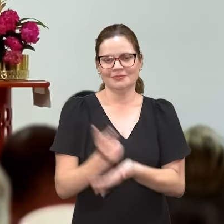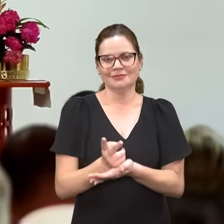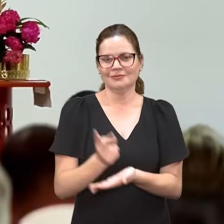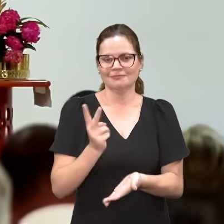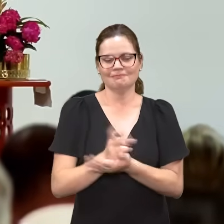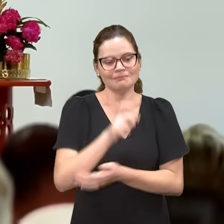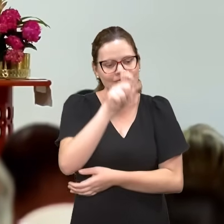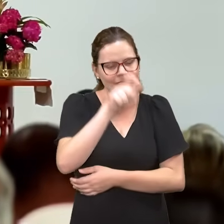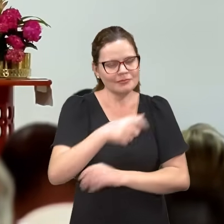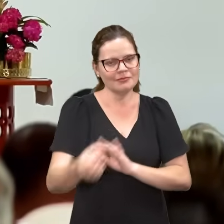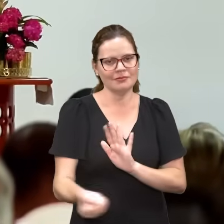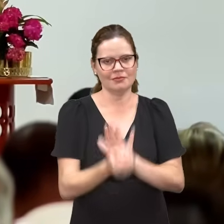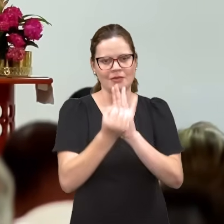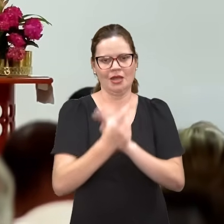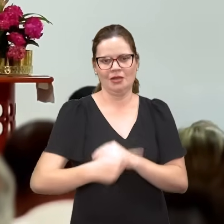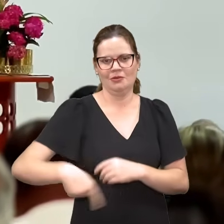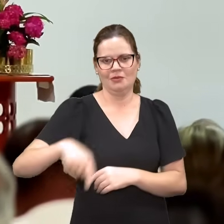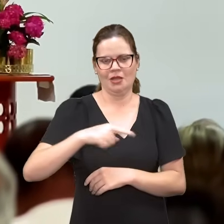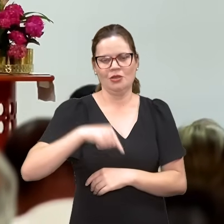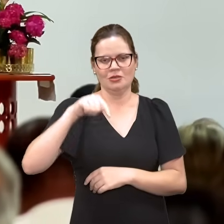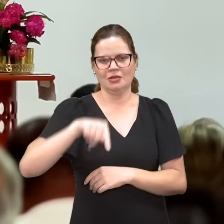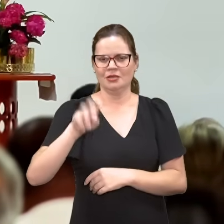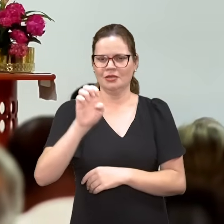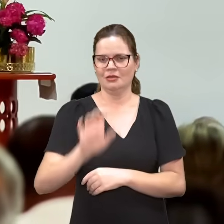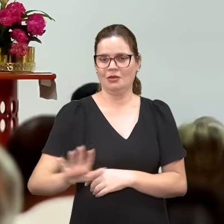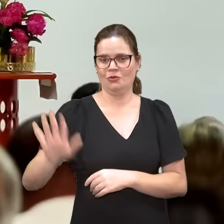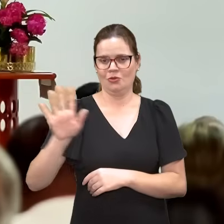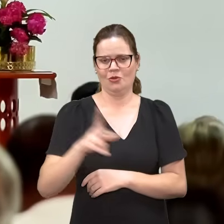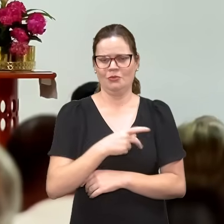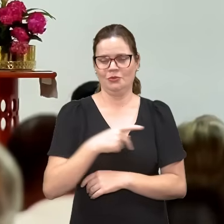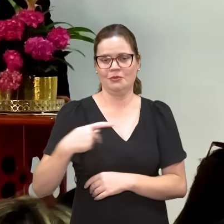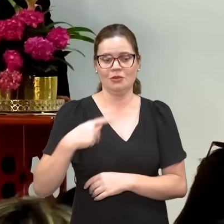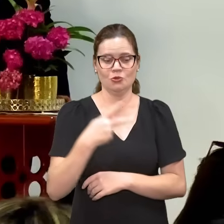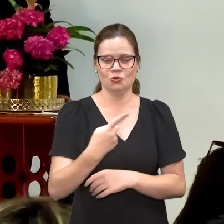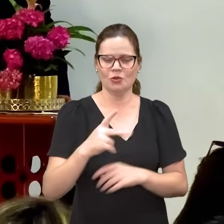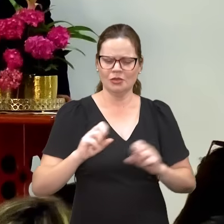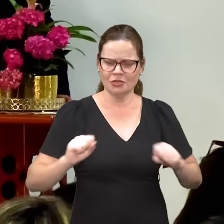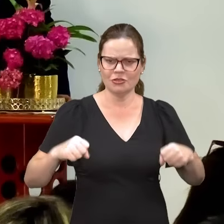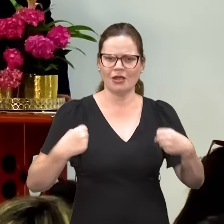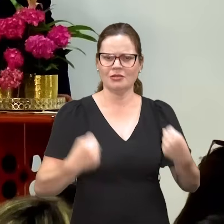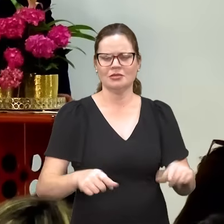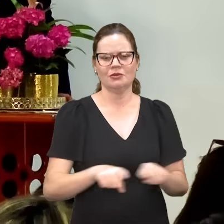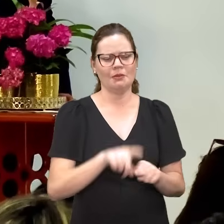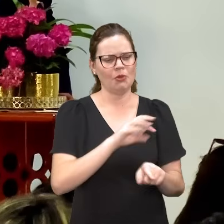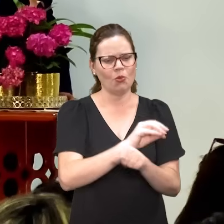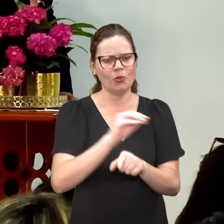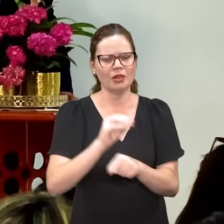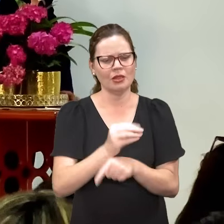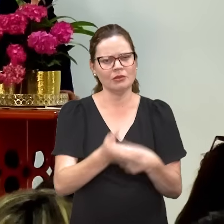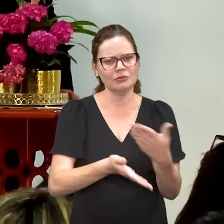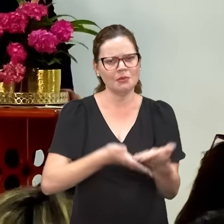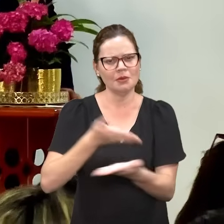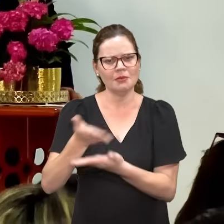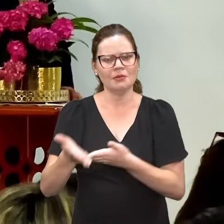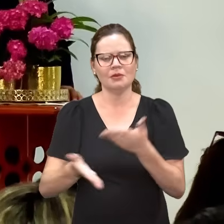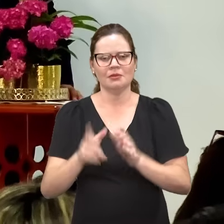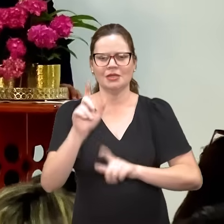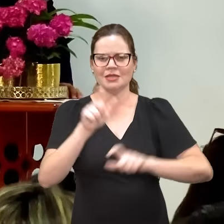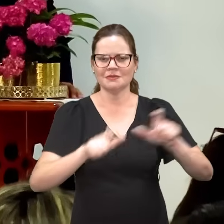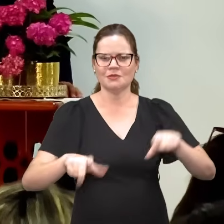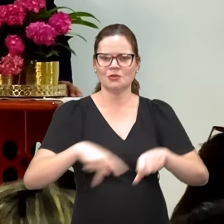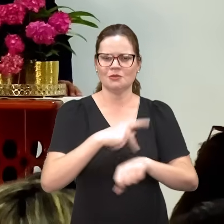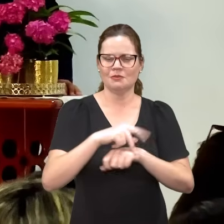sempre foi uma figura marcante para as igrejas da Europa Ocidental. A sua dedicação e cuidado com os irmãos do exterior, sempre demonstrado em